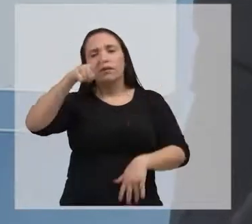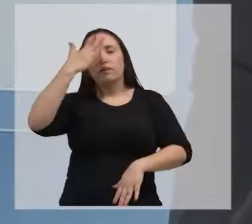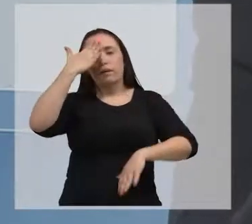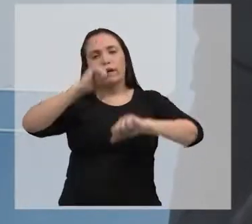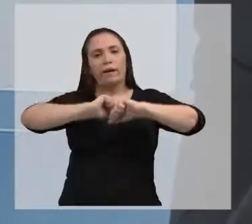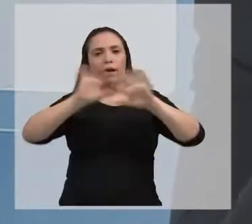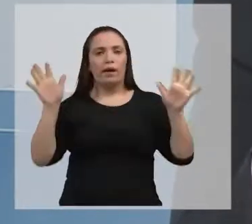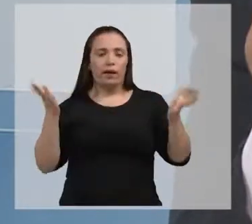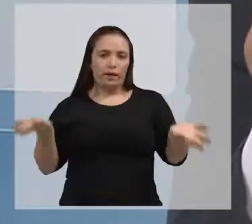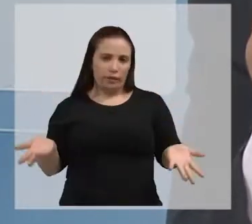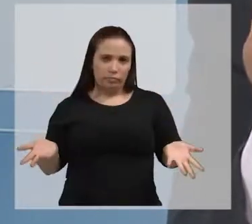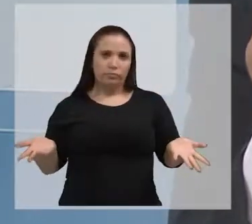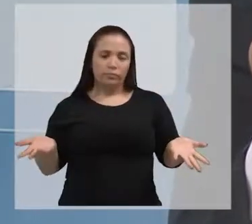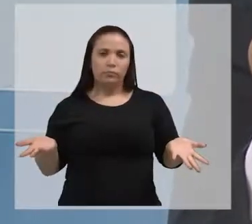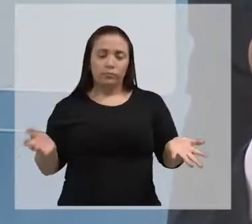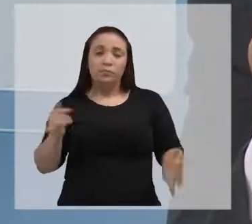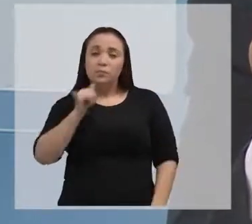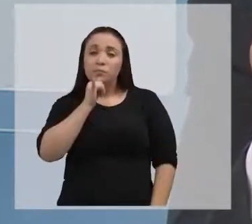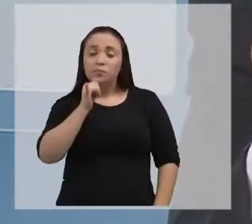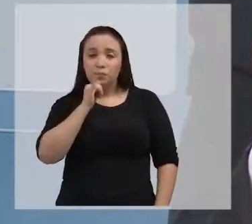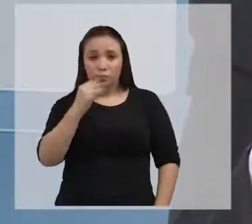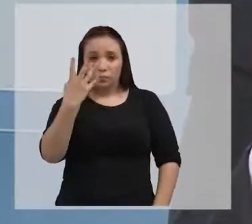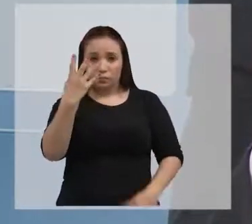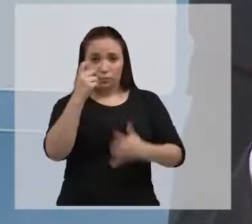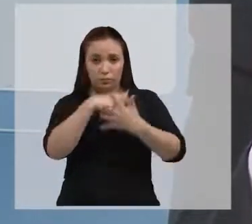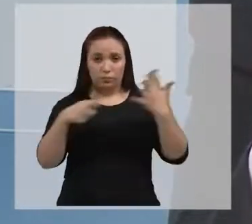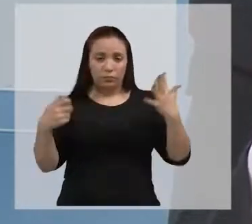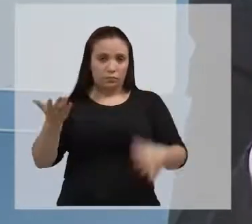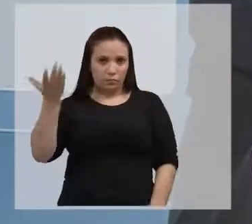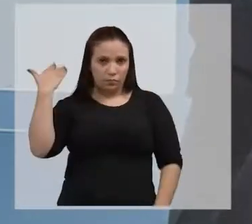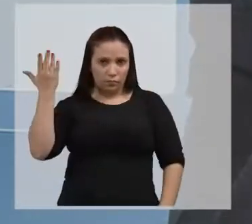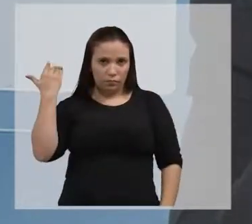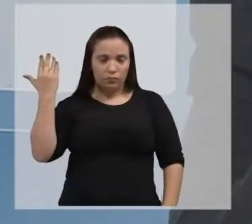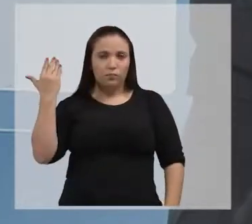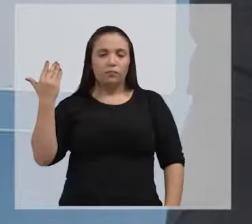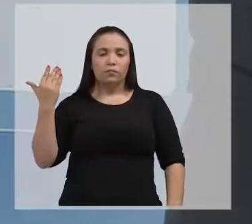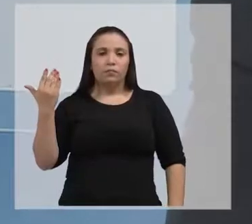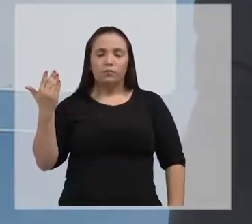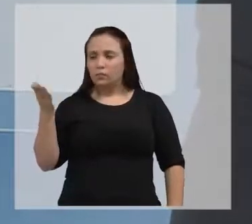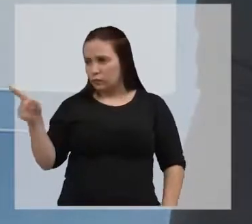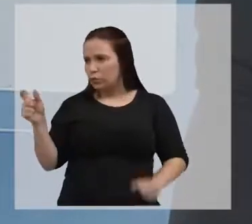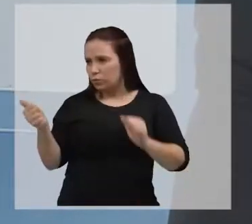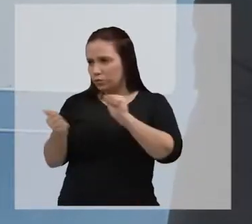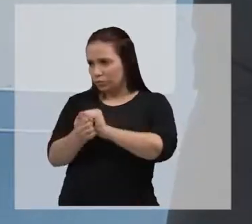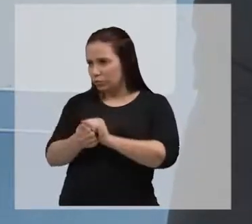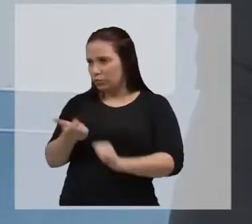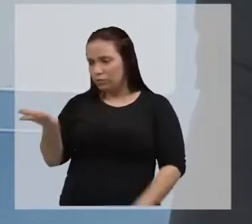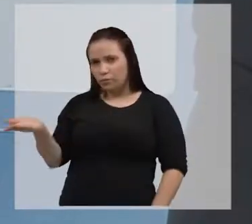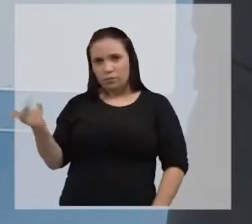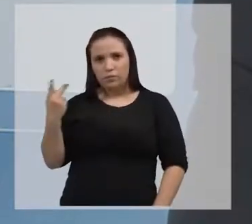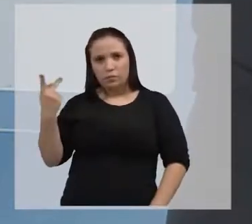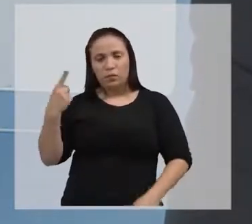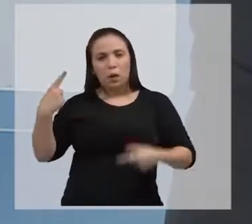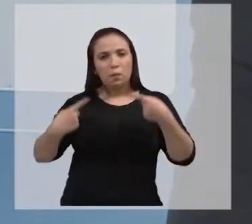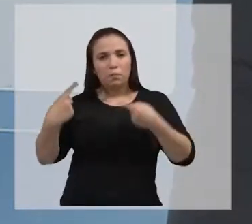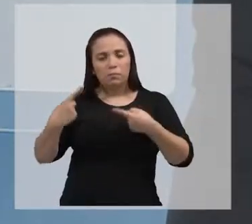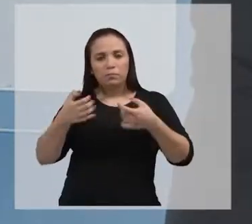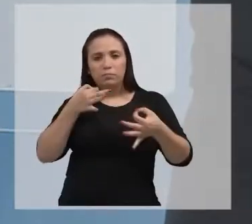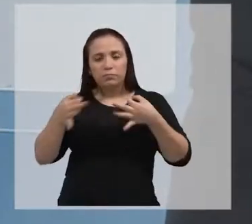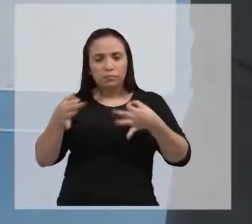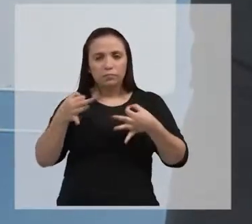clareza. É notório. Olha, há 4 meses atrás, eu fiz o Luiz acompanhou, até discuti com ele